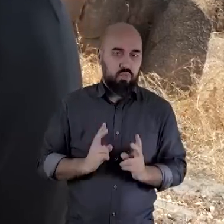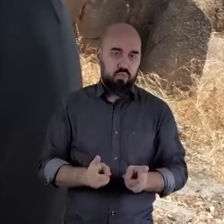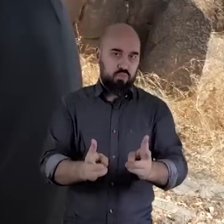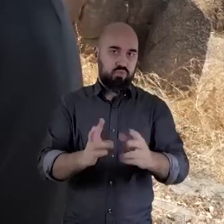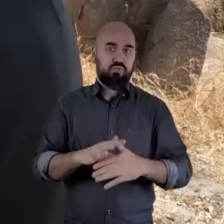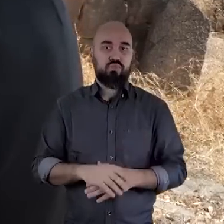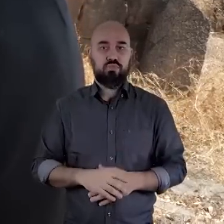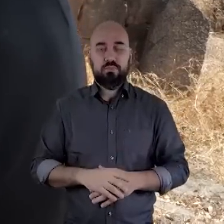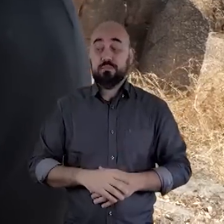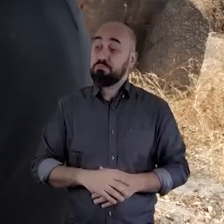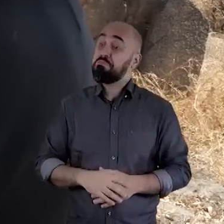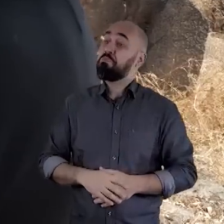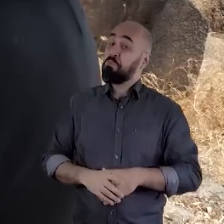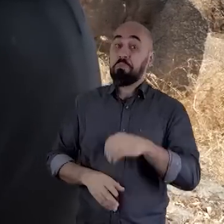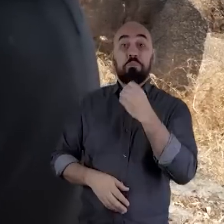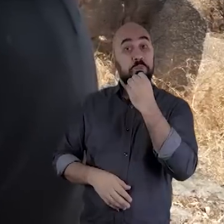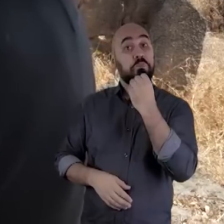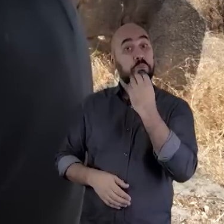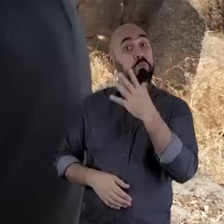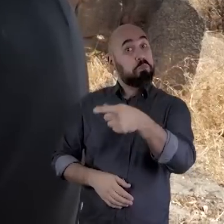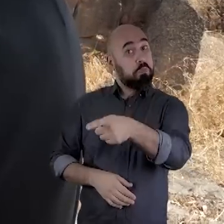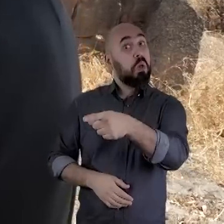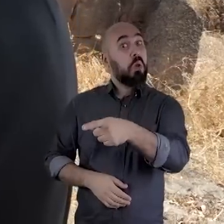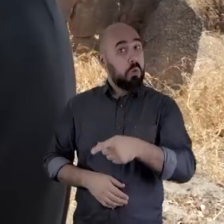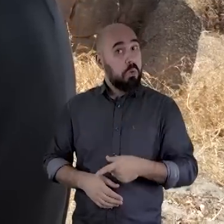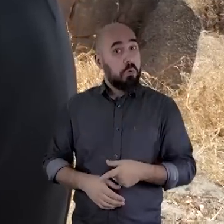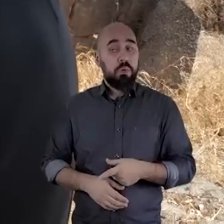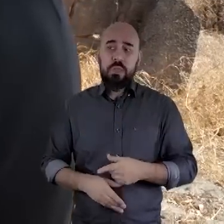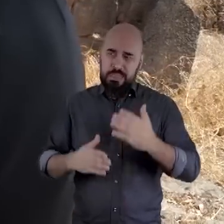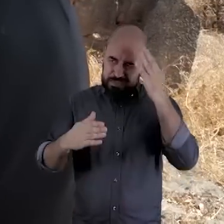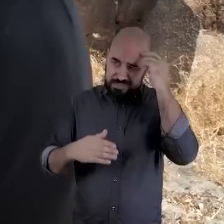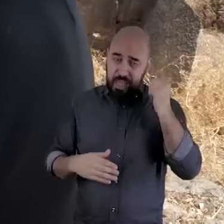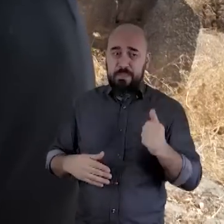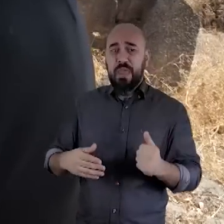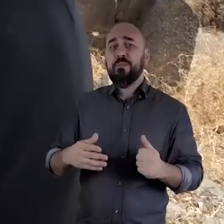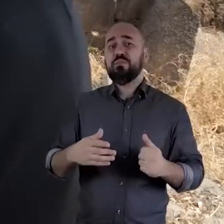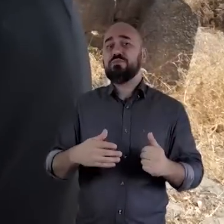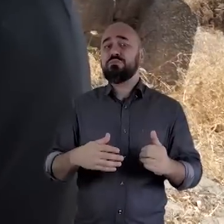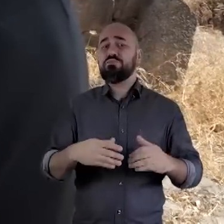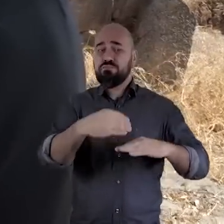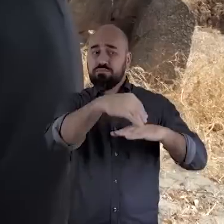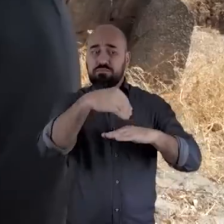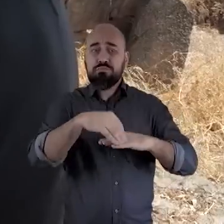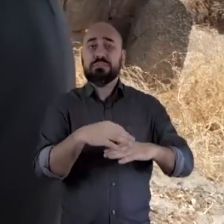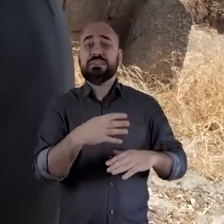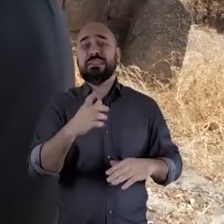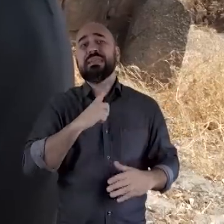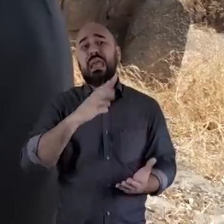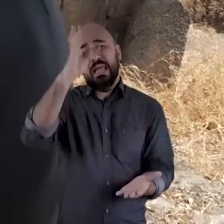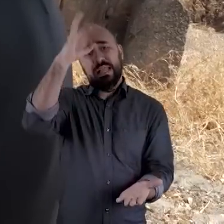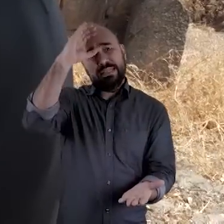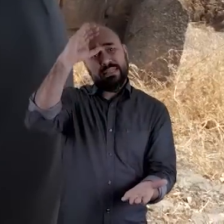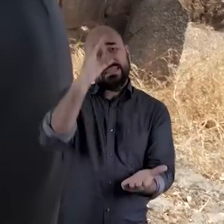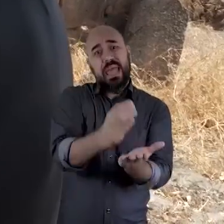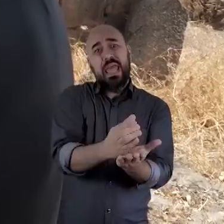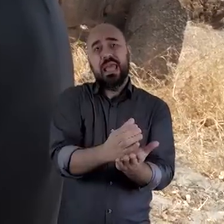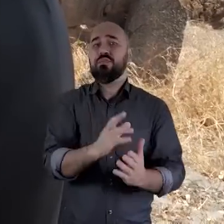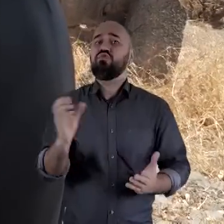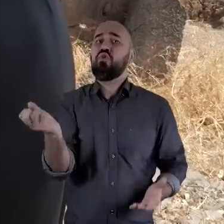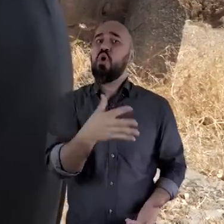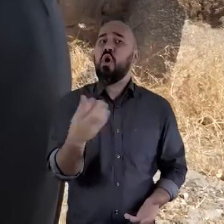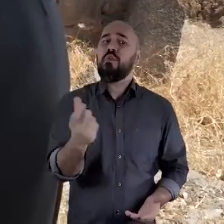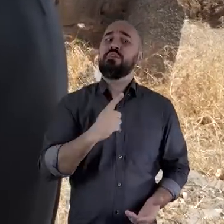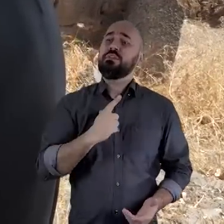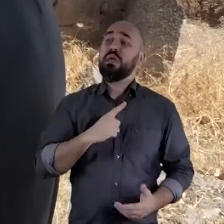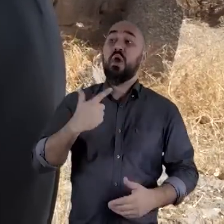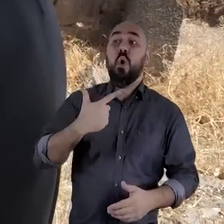nós sabemos que alguns arqueólogos estão apresentando uma tese nova de que Betsaida pudesse ser noutro sítio arqueológico próximo